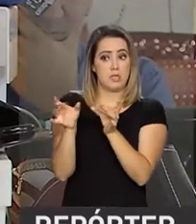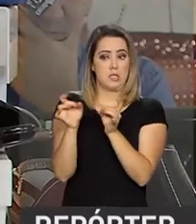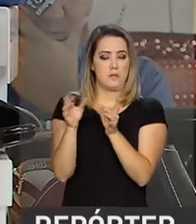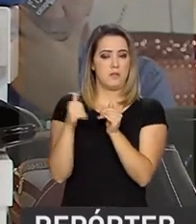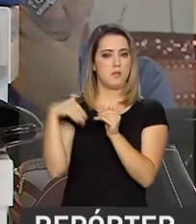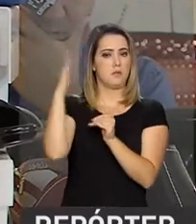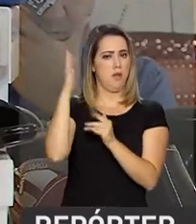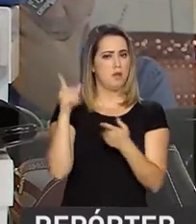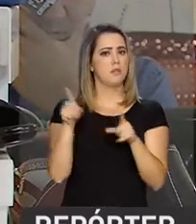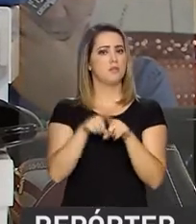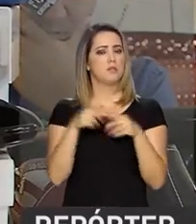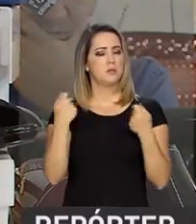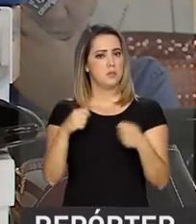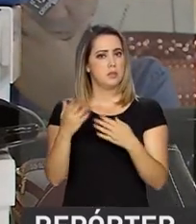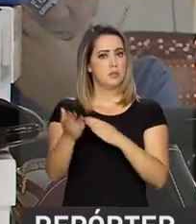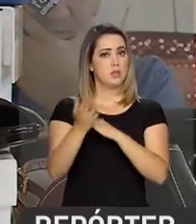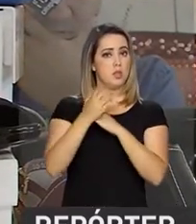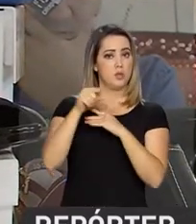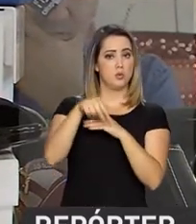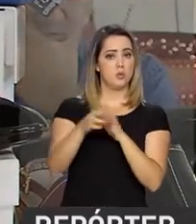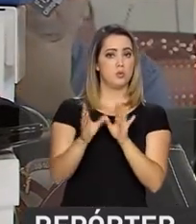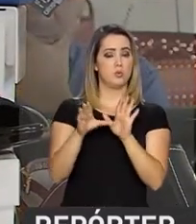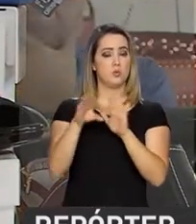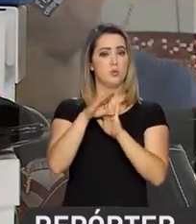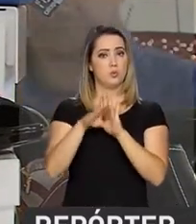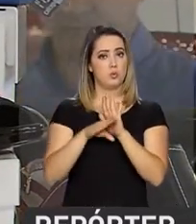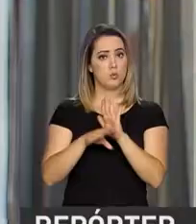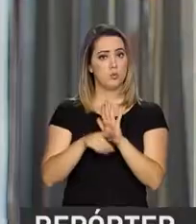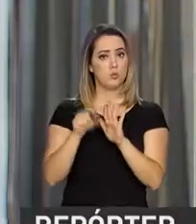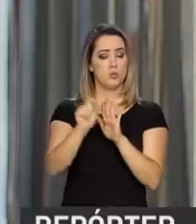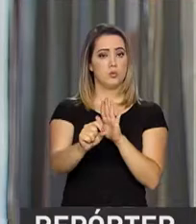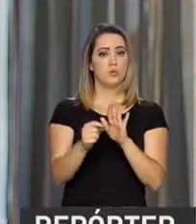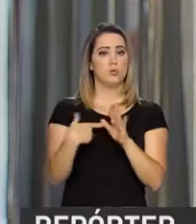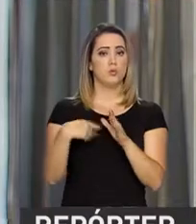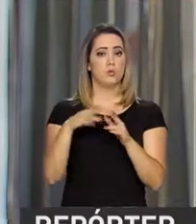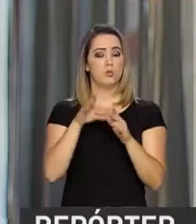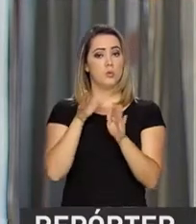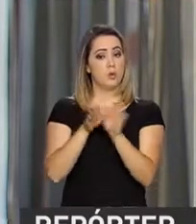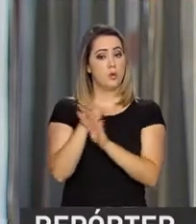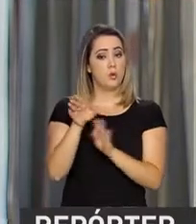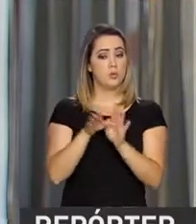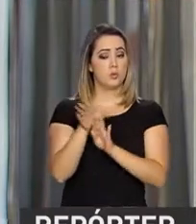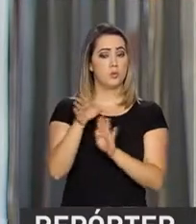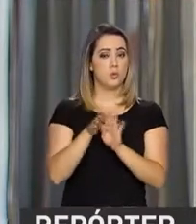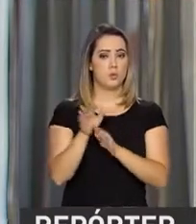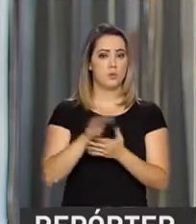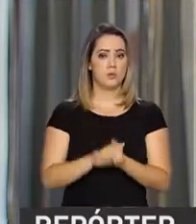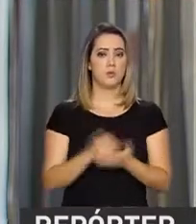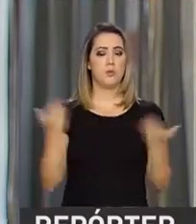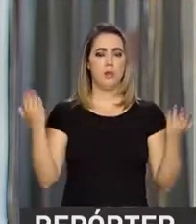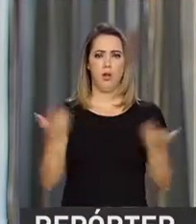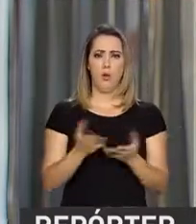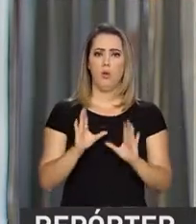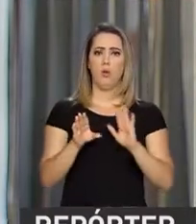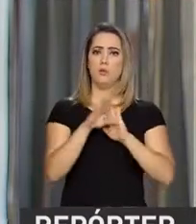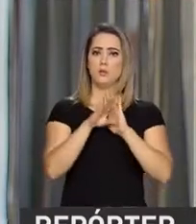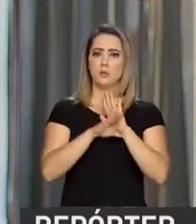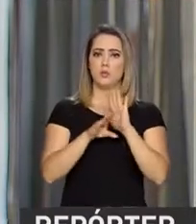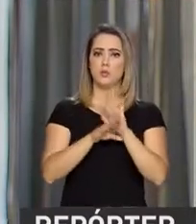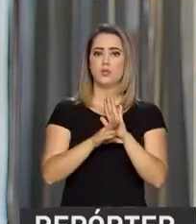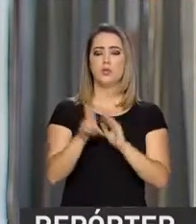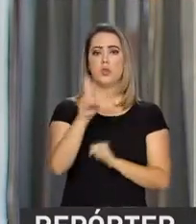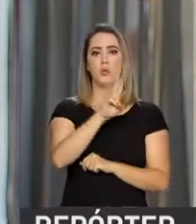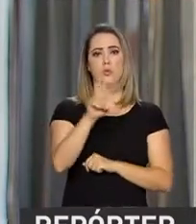vai contar com a consultoria do programa Rota Global. Eu acredito que com o projeto Rota Global, em